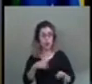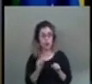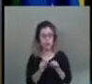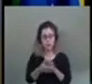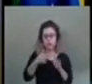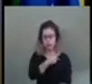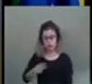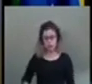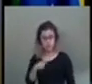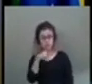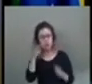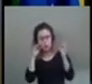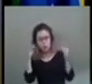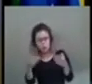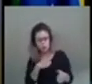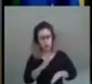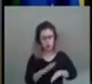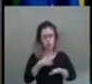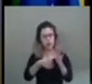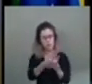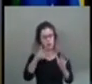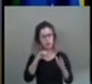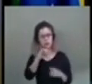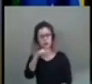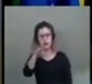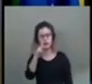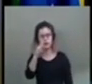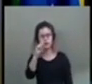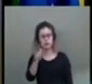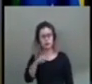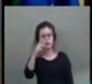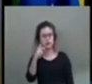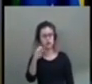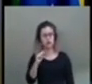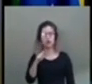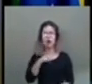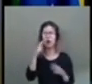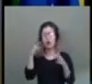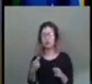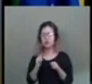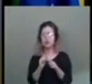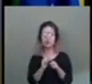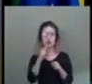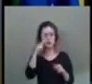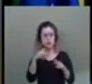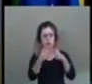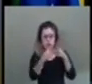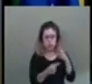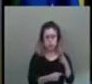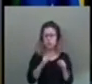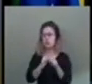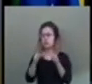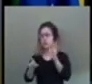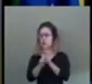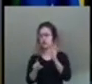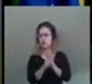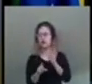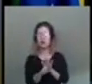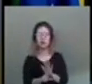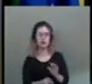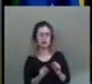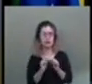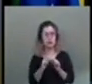impedir a vossa excelência que Observe no presente pedido da impeachment do ministro Morais a observância dos dispositivos Claros da lei